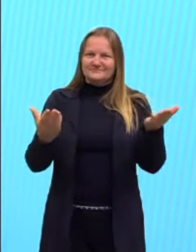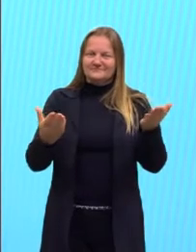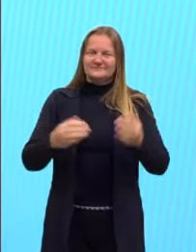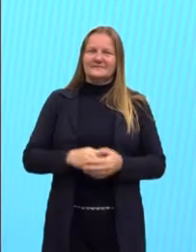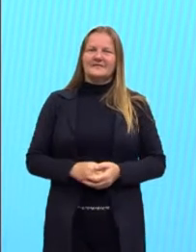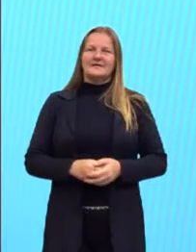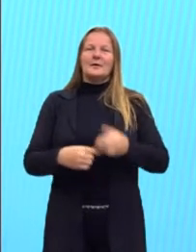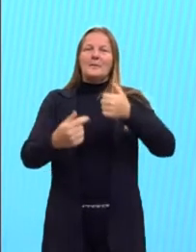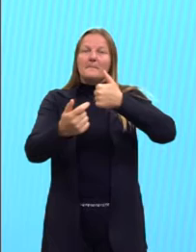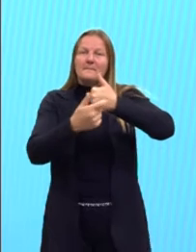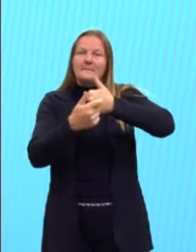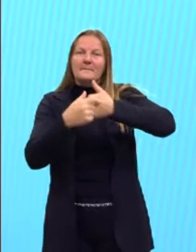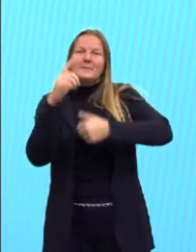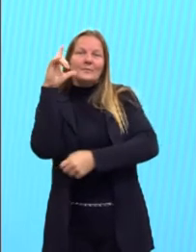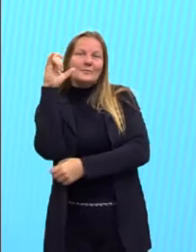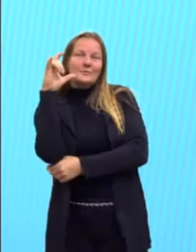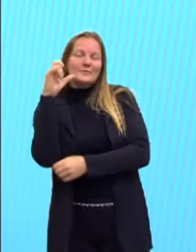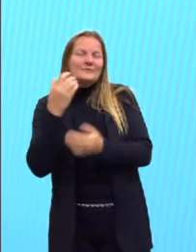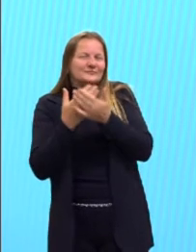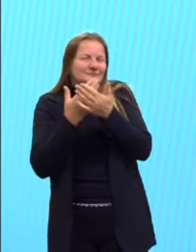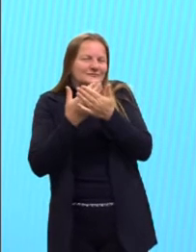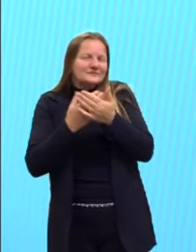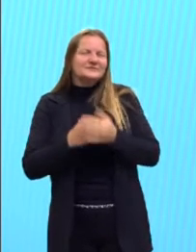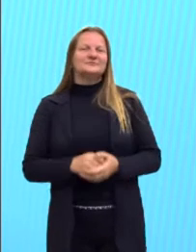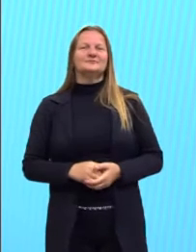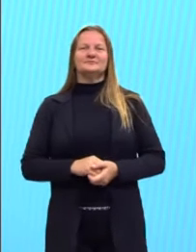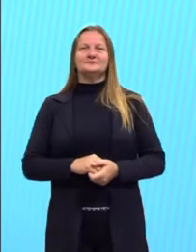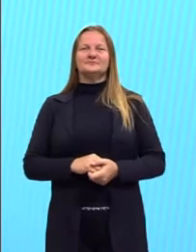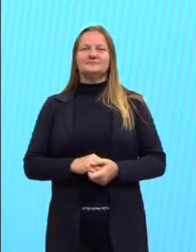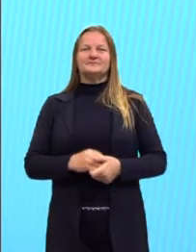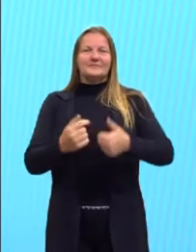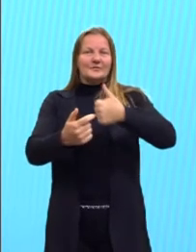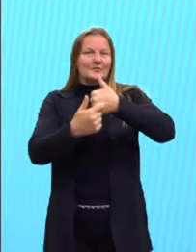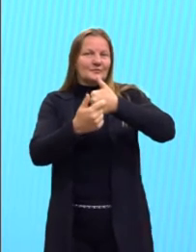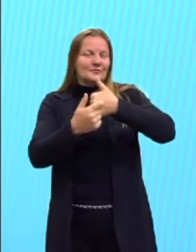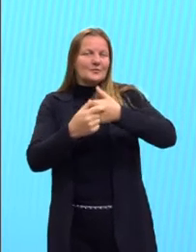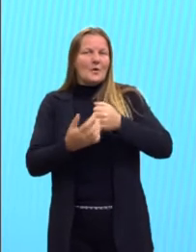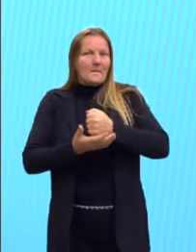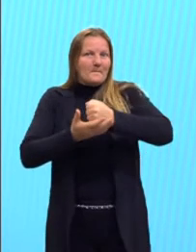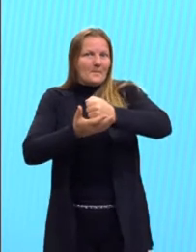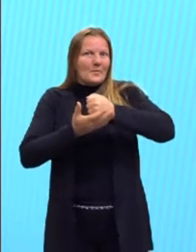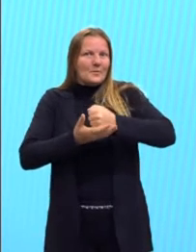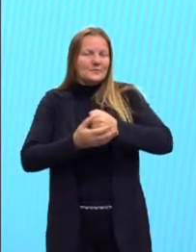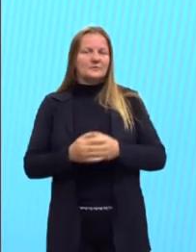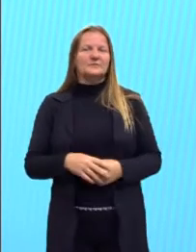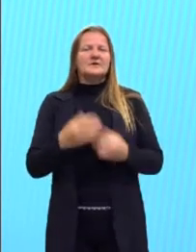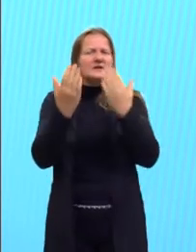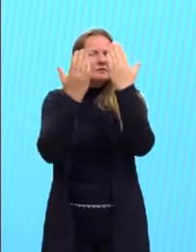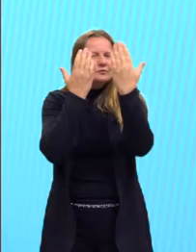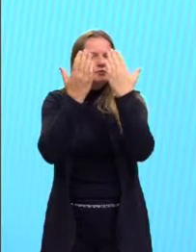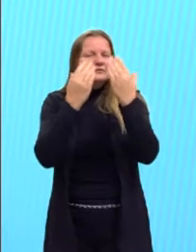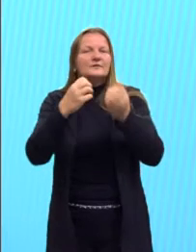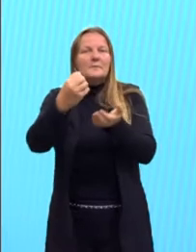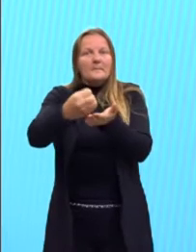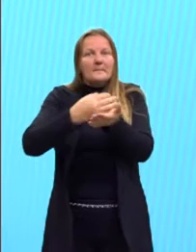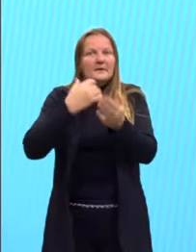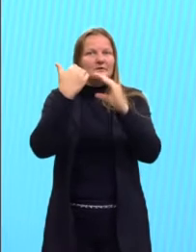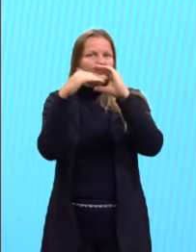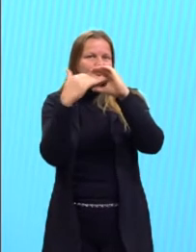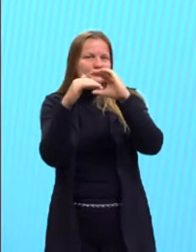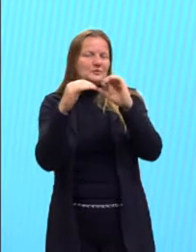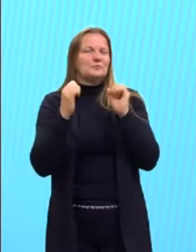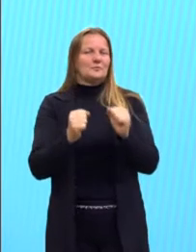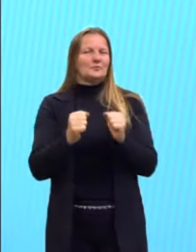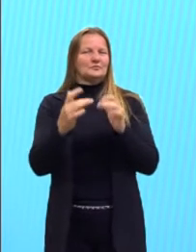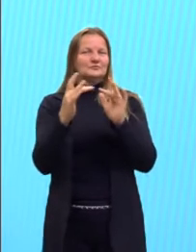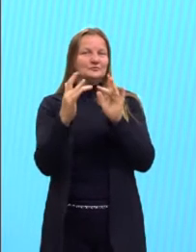marca lá no Instagram tô estudando né dá uma uma ajuda no nosso projeto certo tem dúvida o meio tem